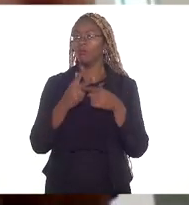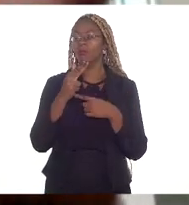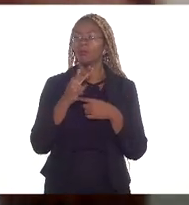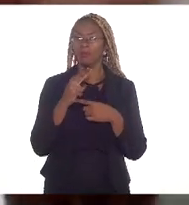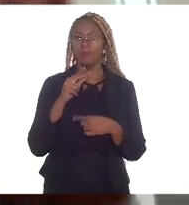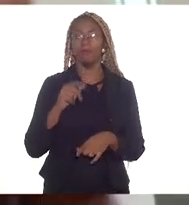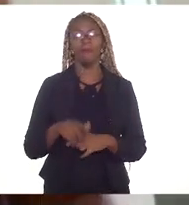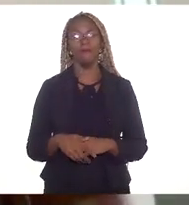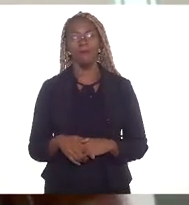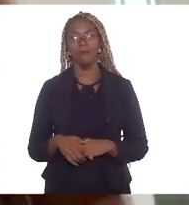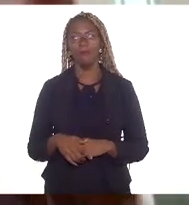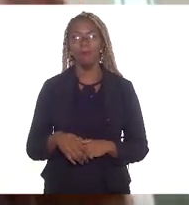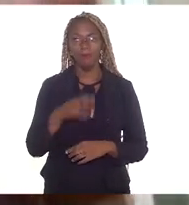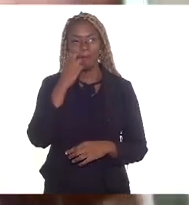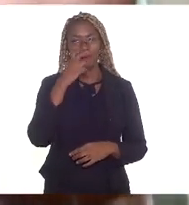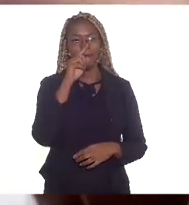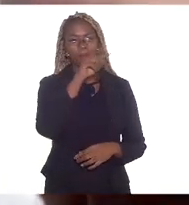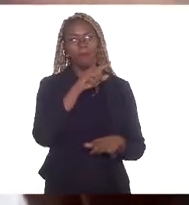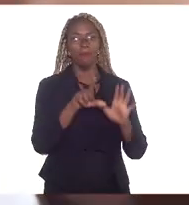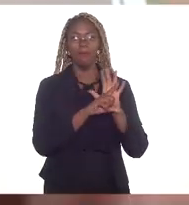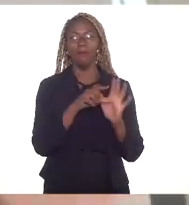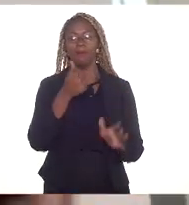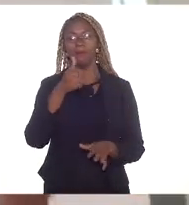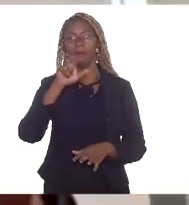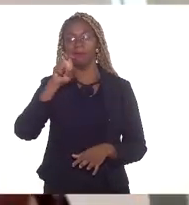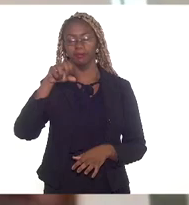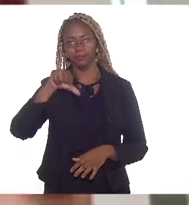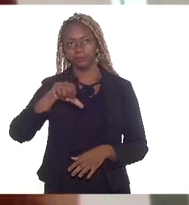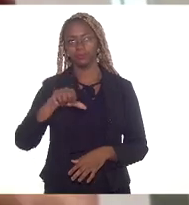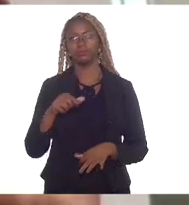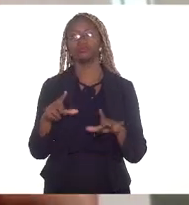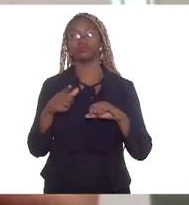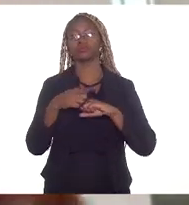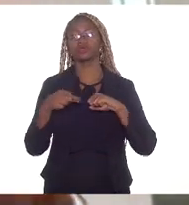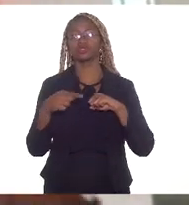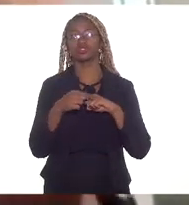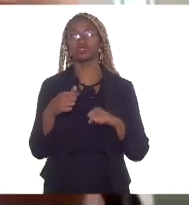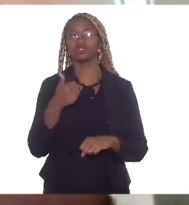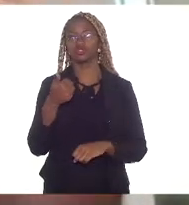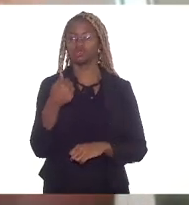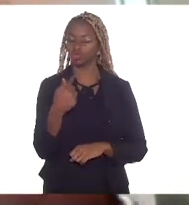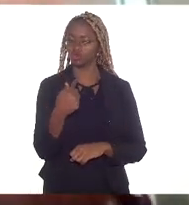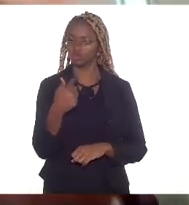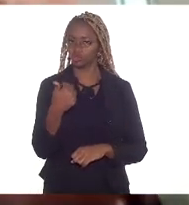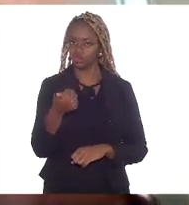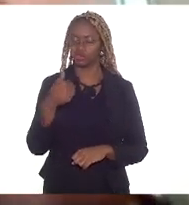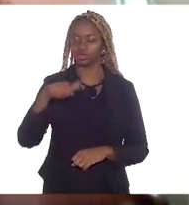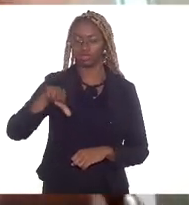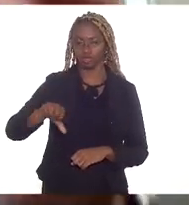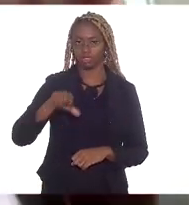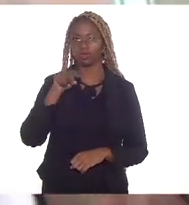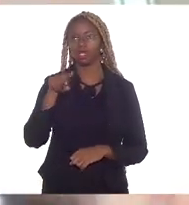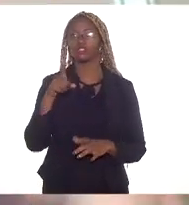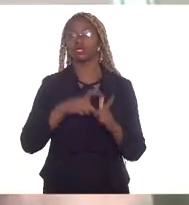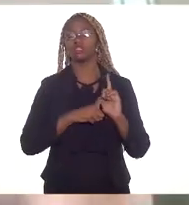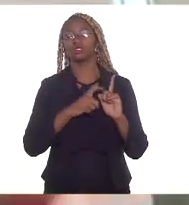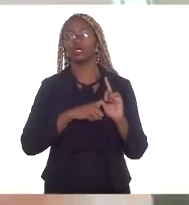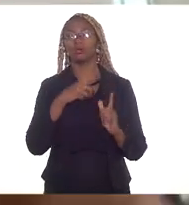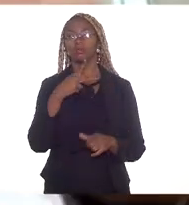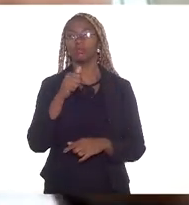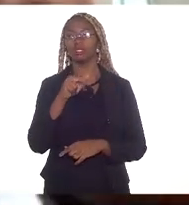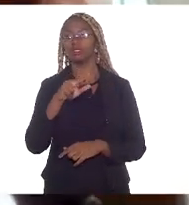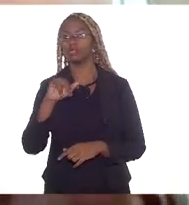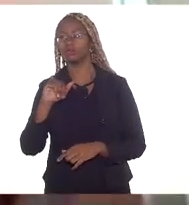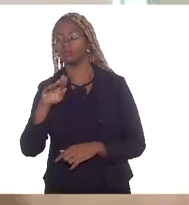fossem União, prevista na Lei 159, no seu artigo 17. Então, essa dívida do Parribá, deputado, ela está escalonada hoje